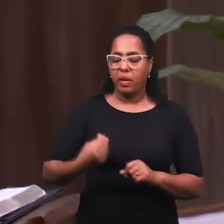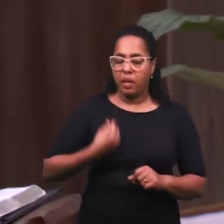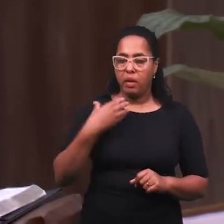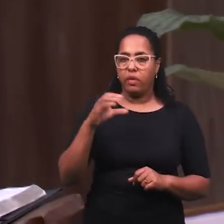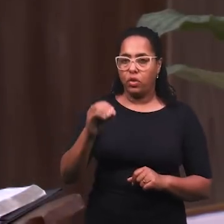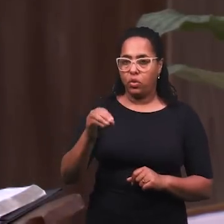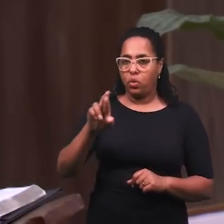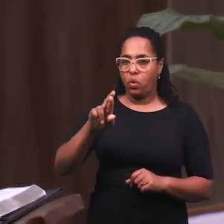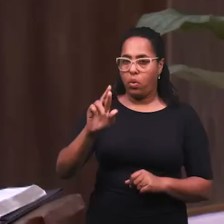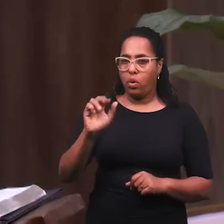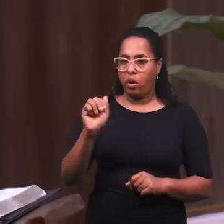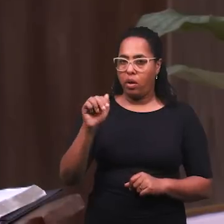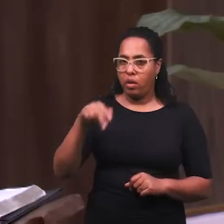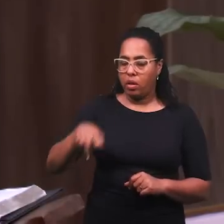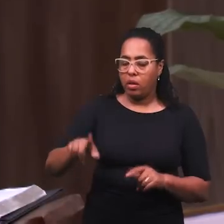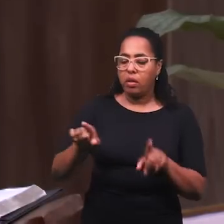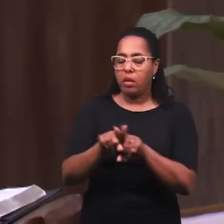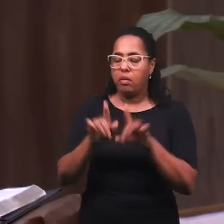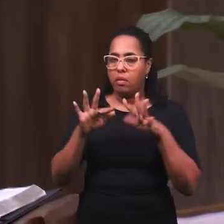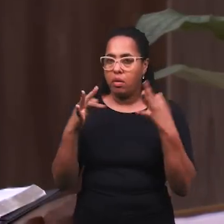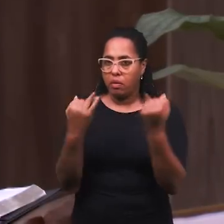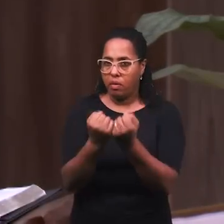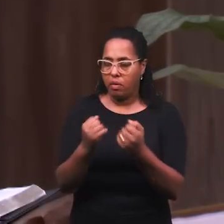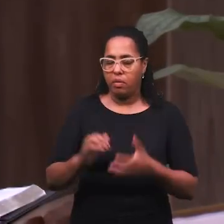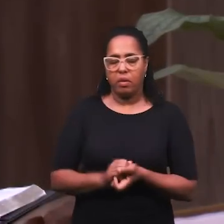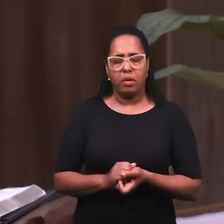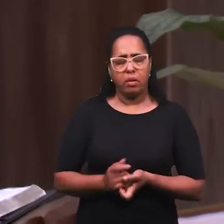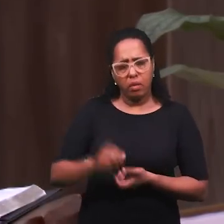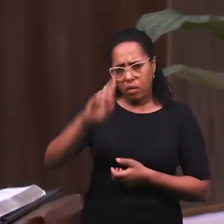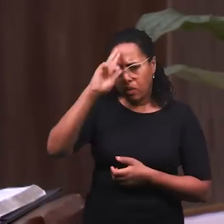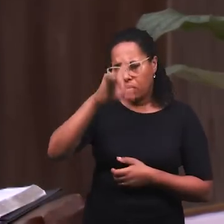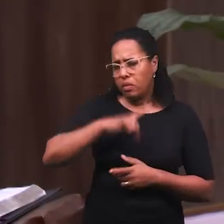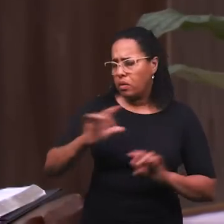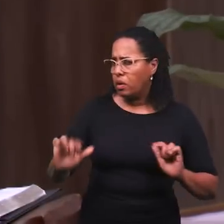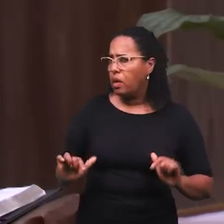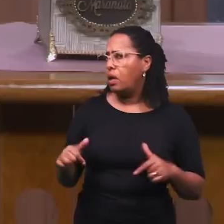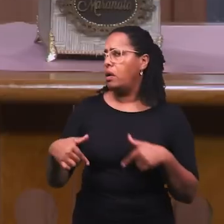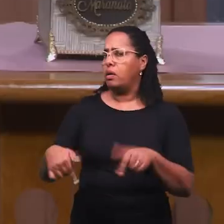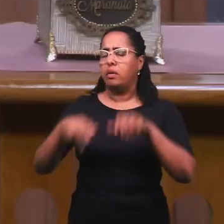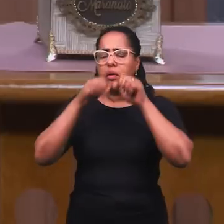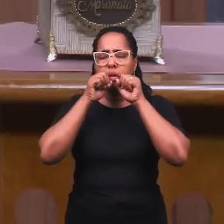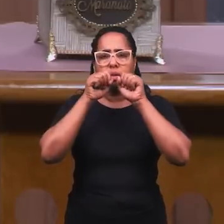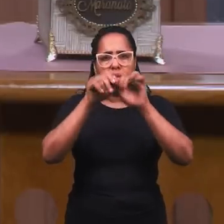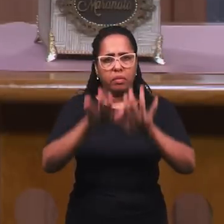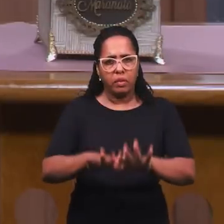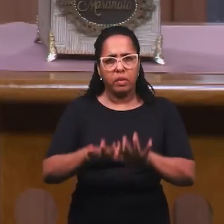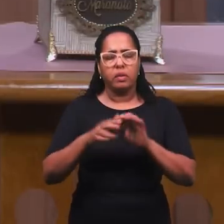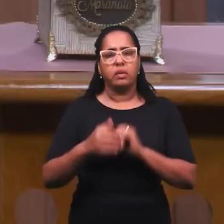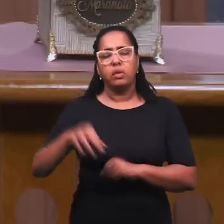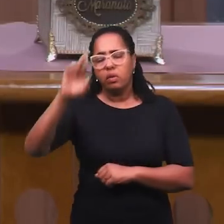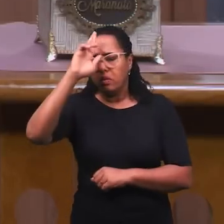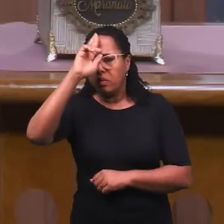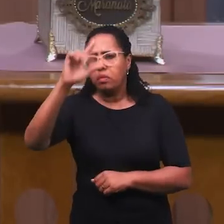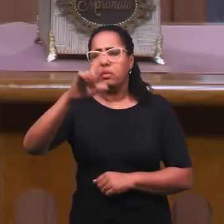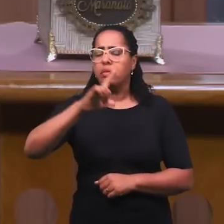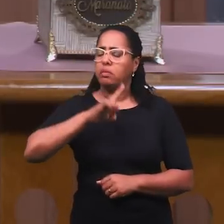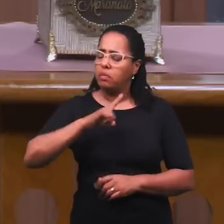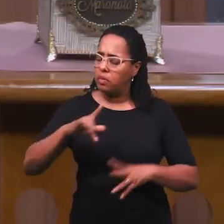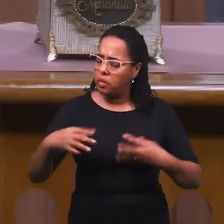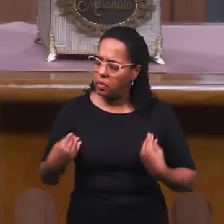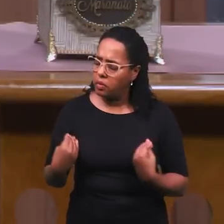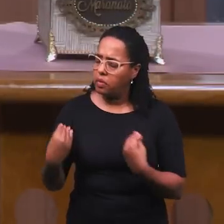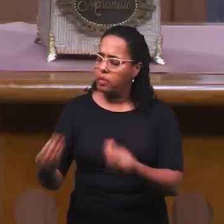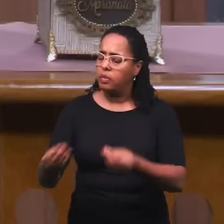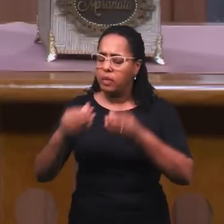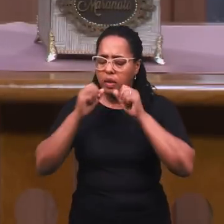vida de Ornã e da sua família. O Senhor, Ele tem operado esta bênção, irmãos. O Senhor